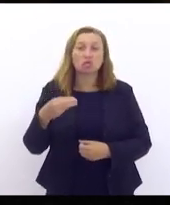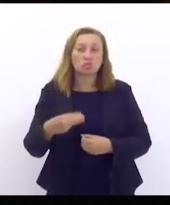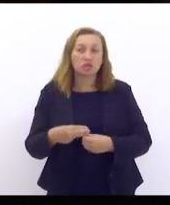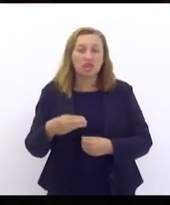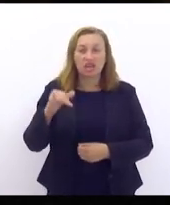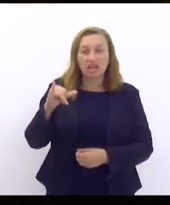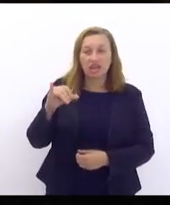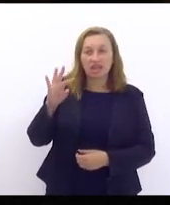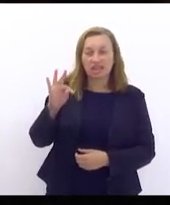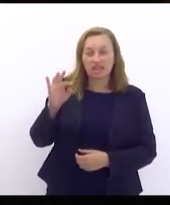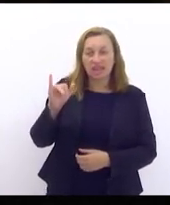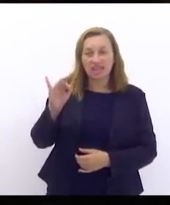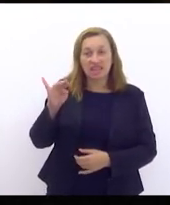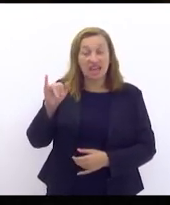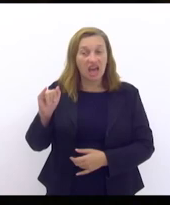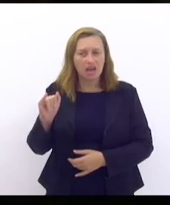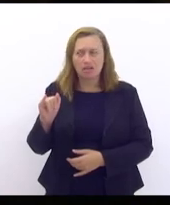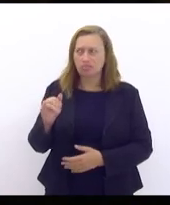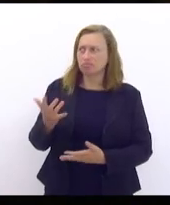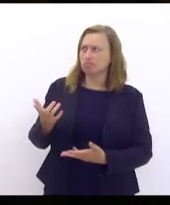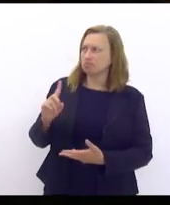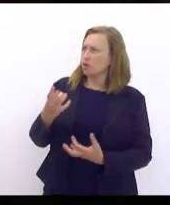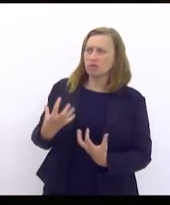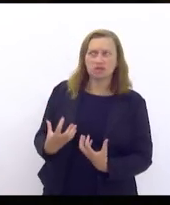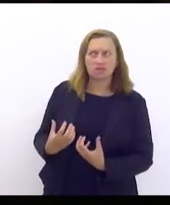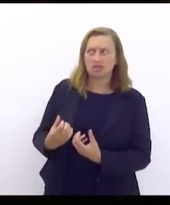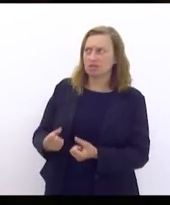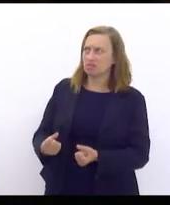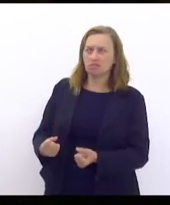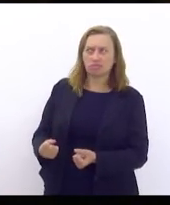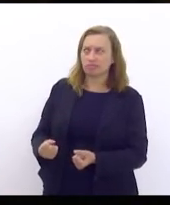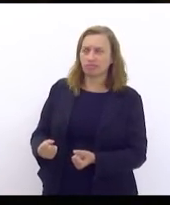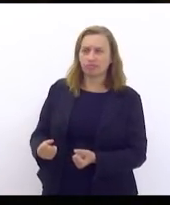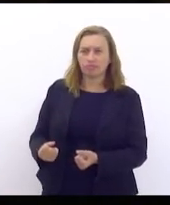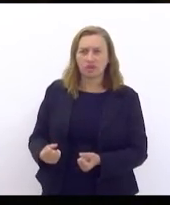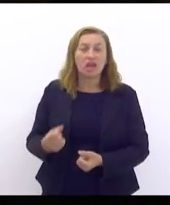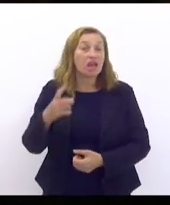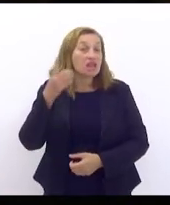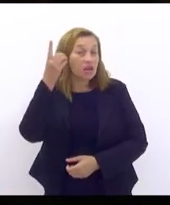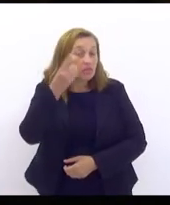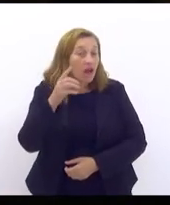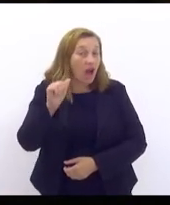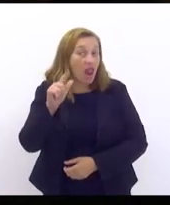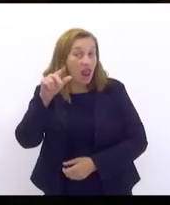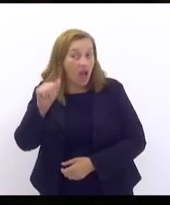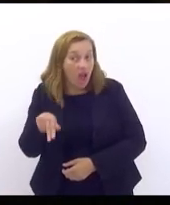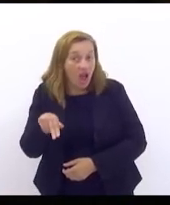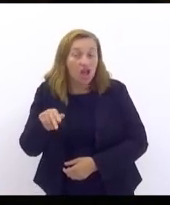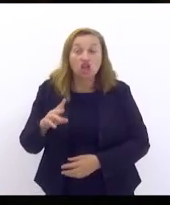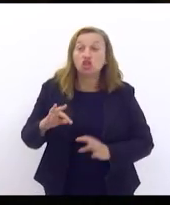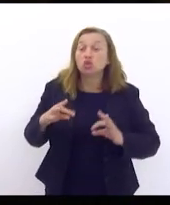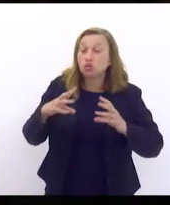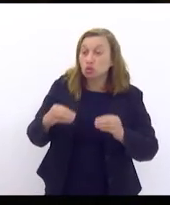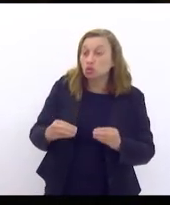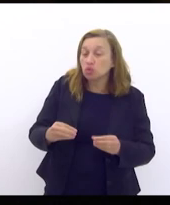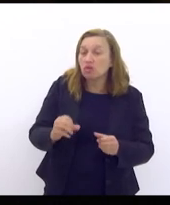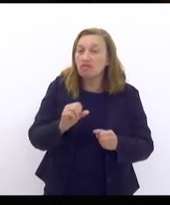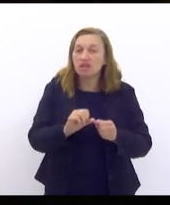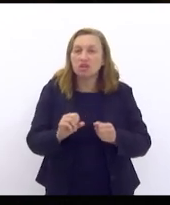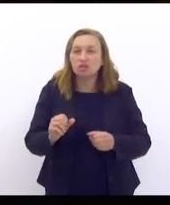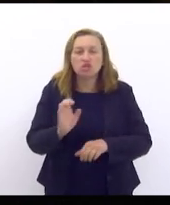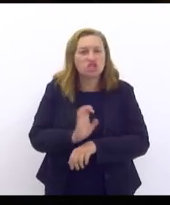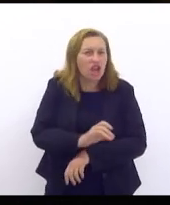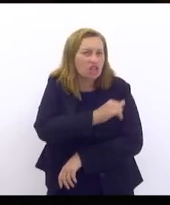Itatiaia. Inaceitável, deputado Alan Lopes. Diante de tudo o que nós estamos fazendo no estado do Rio de